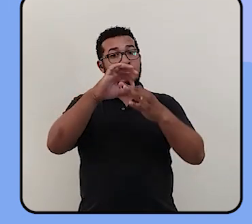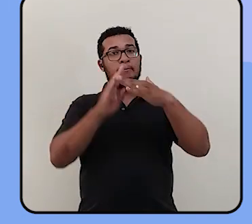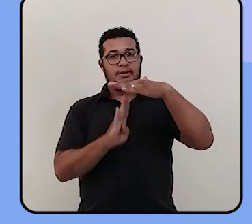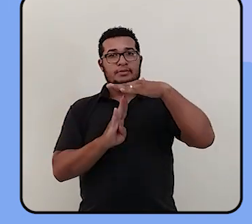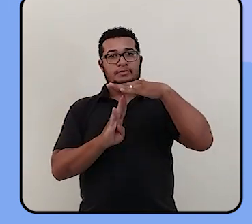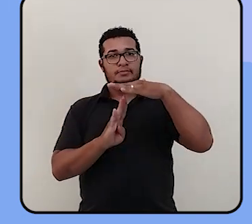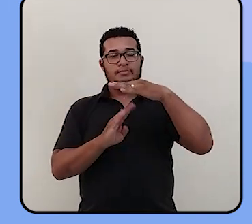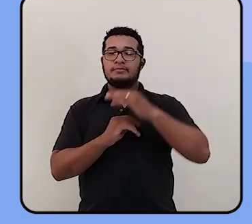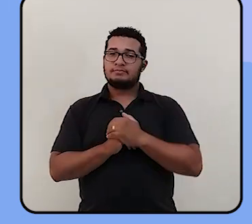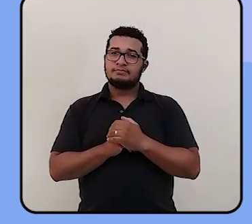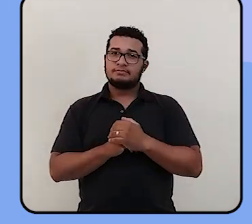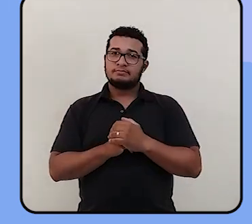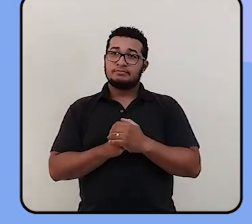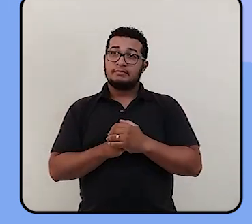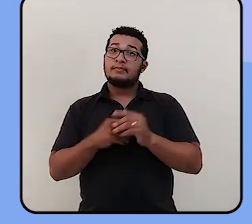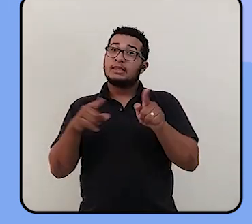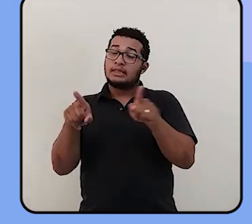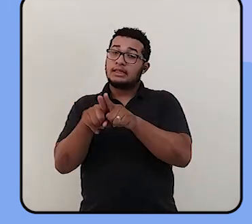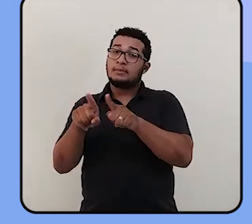para B,